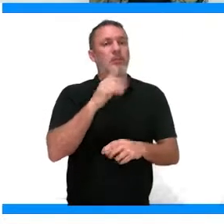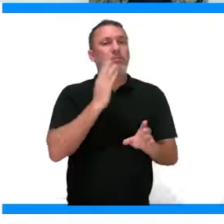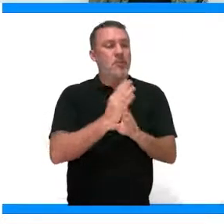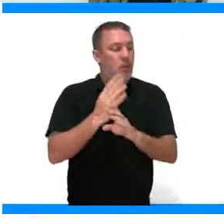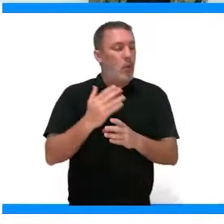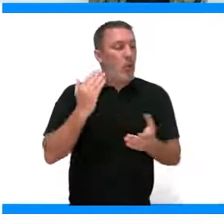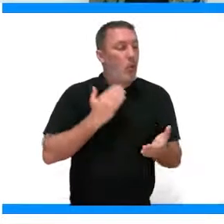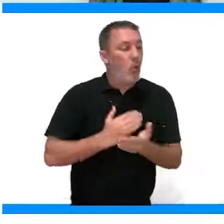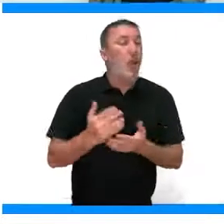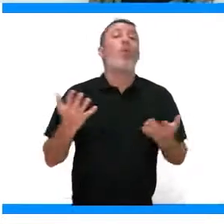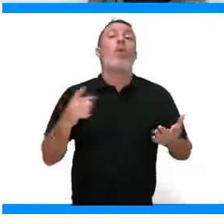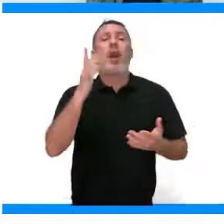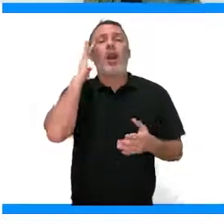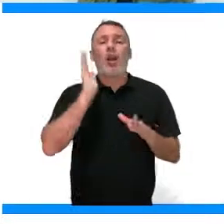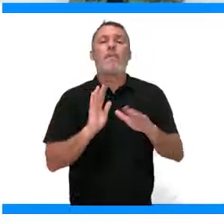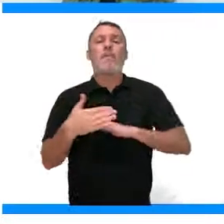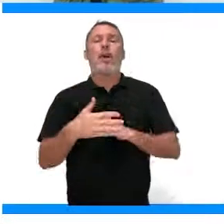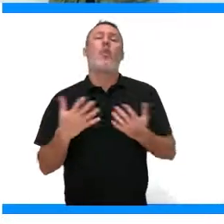controle iniciarão